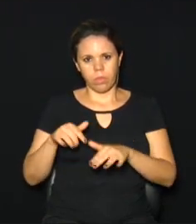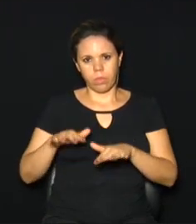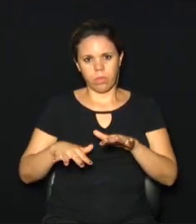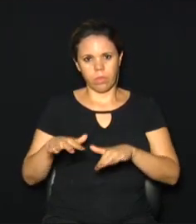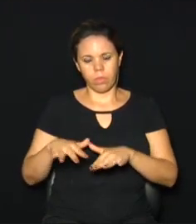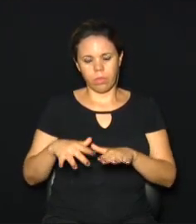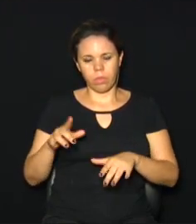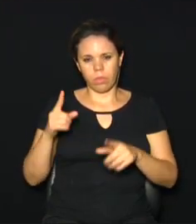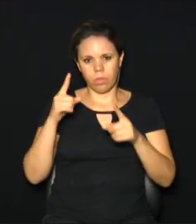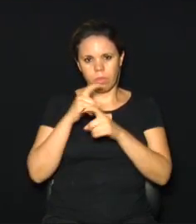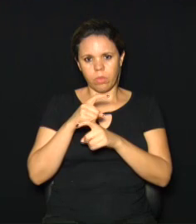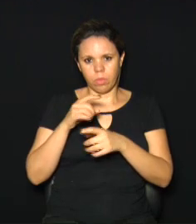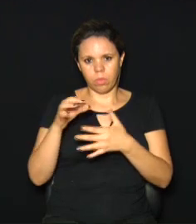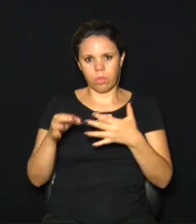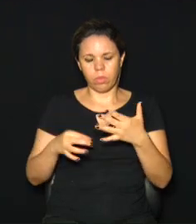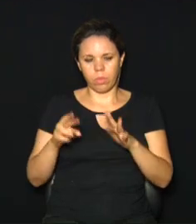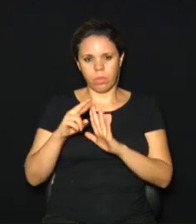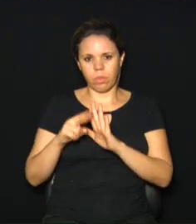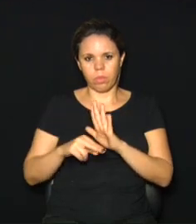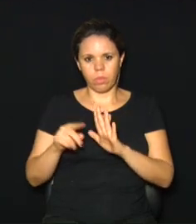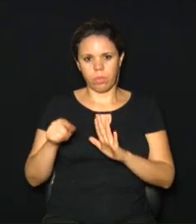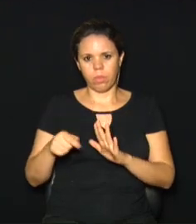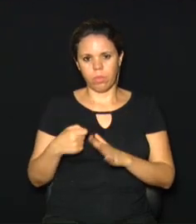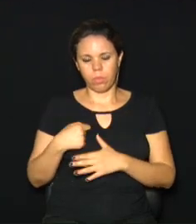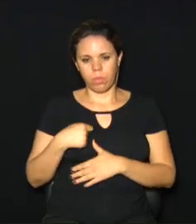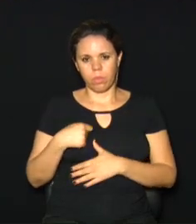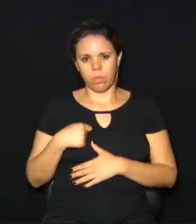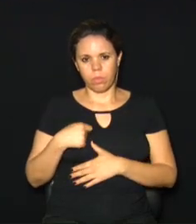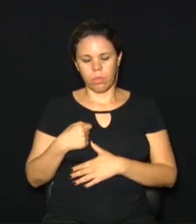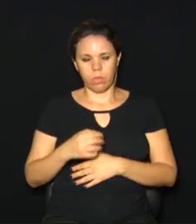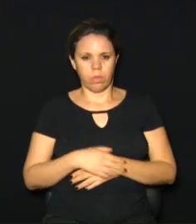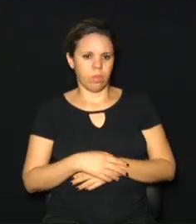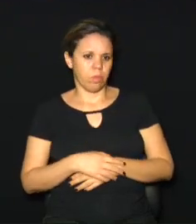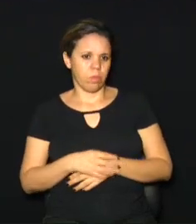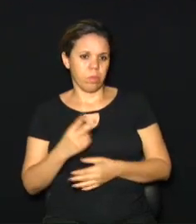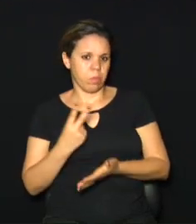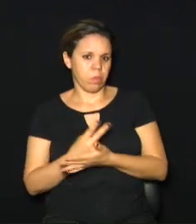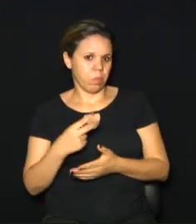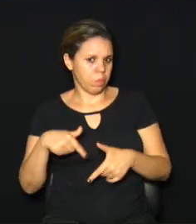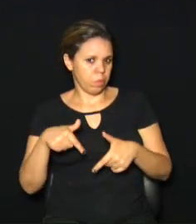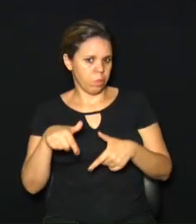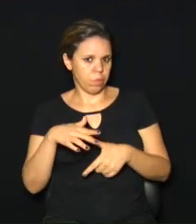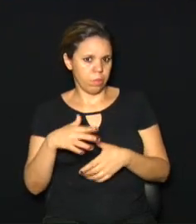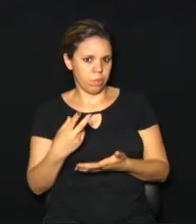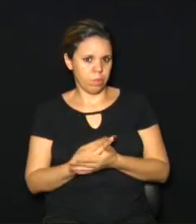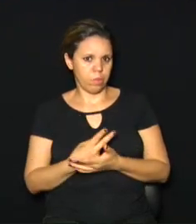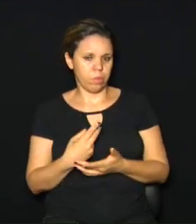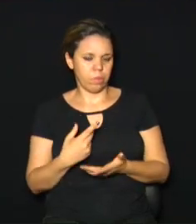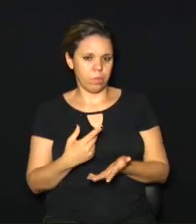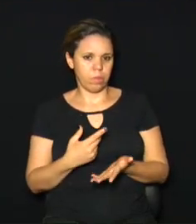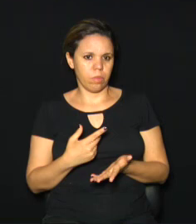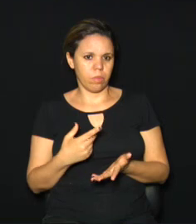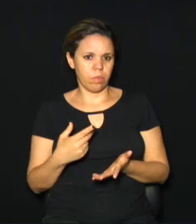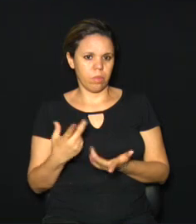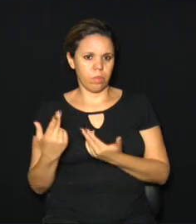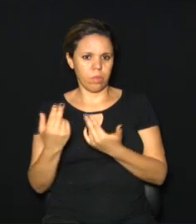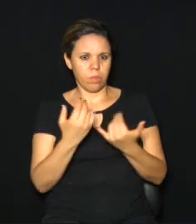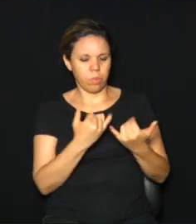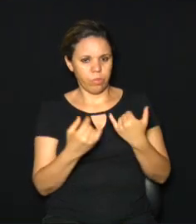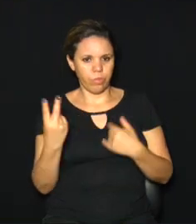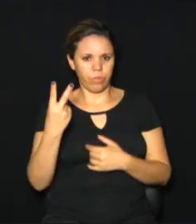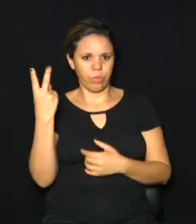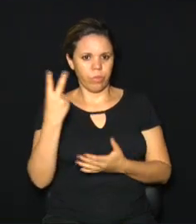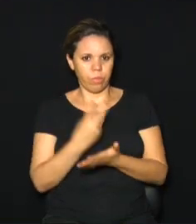questão complexa, viu? Mas a regra mesma função, mesmo trabalho de igual valor,